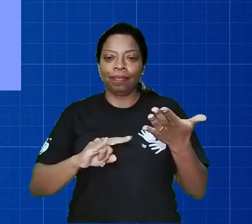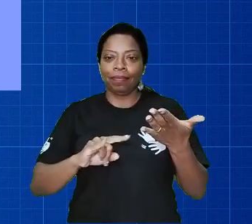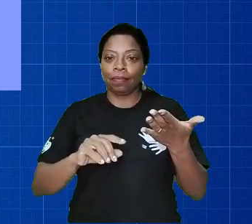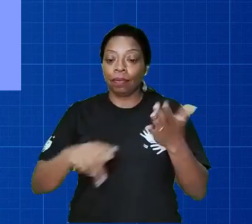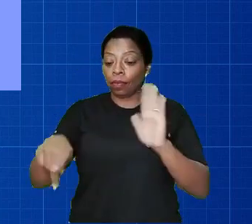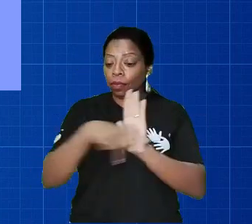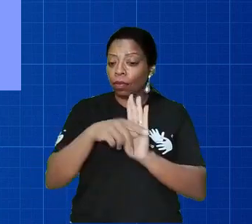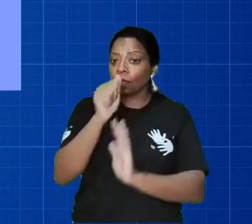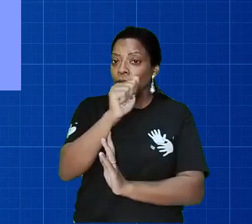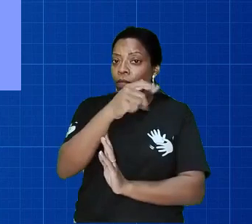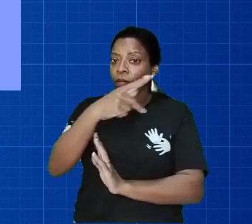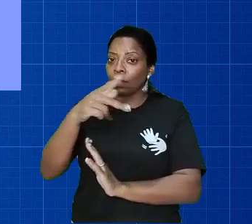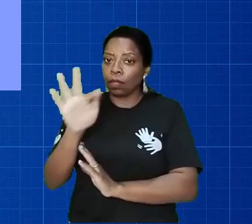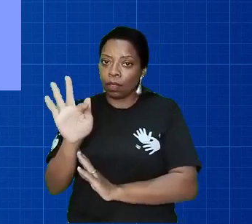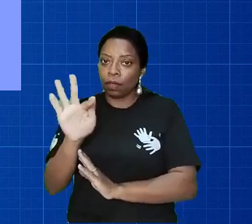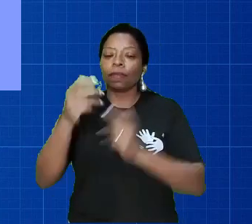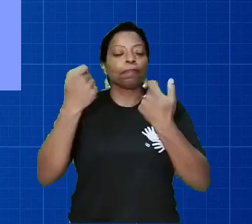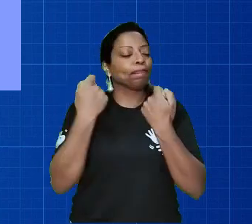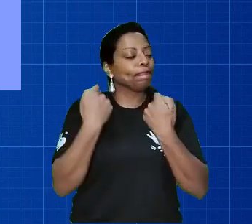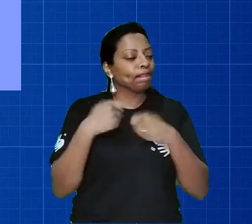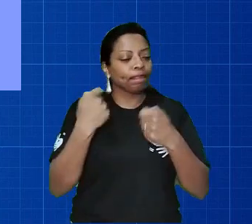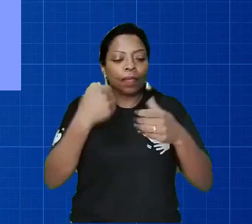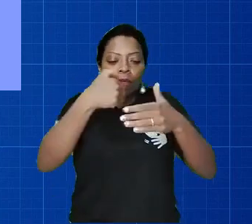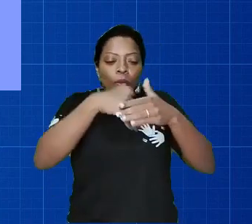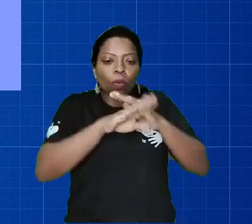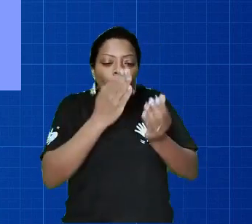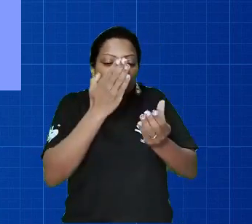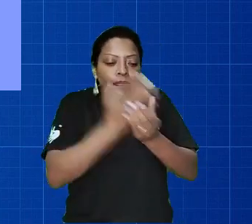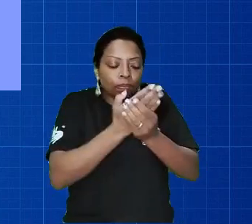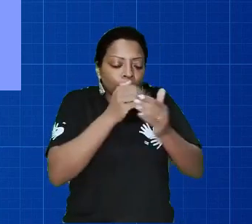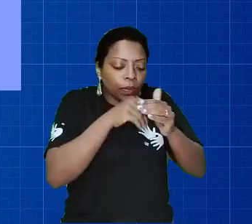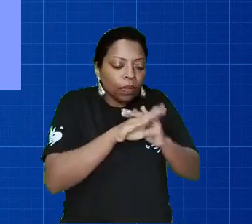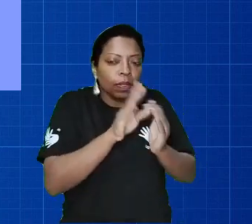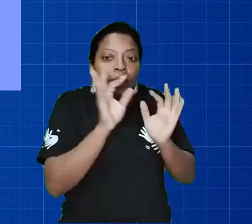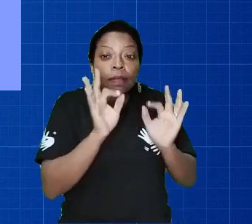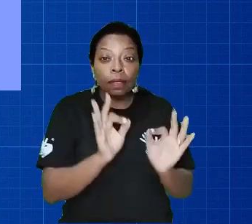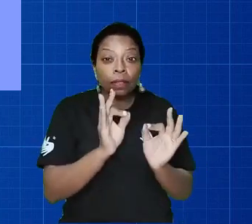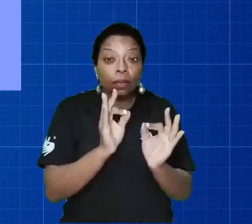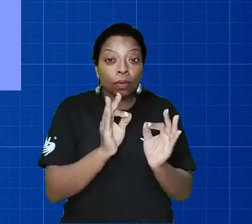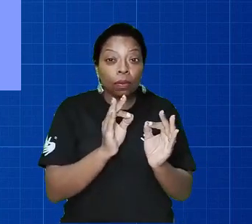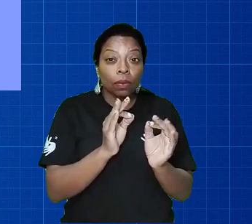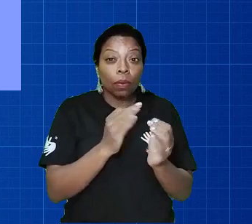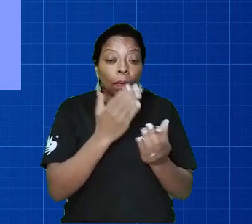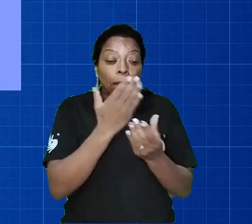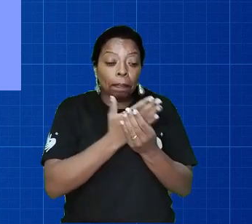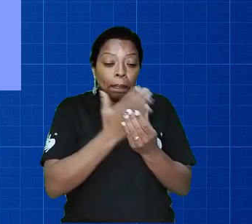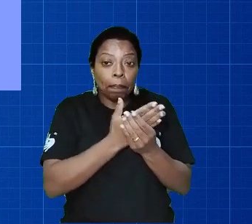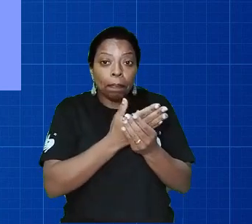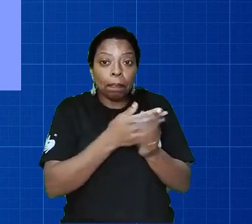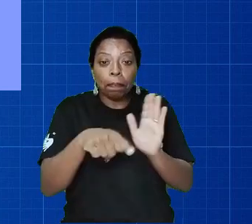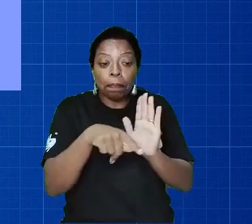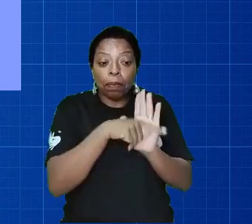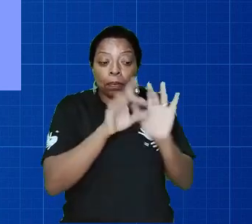da unidade, ela precisa ser guardadas, arquivadas em pastas específicas dentro da